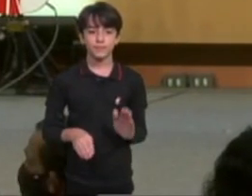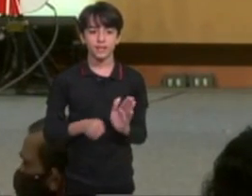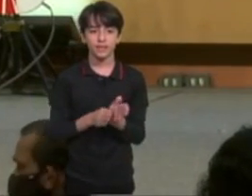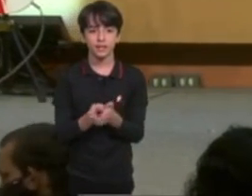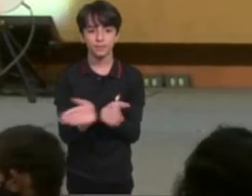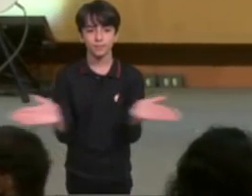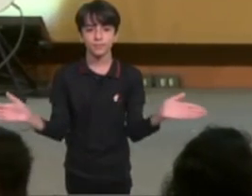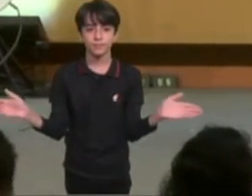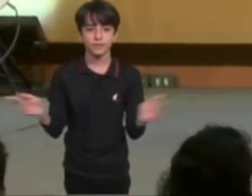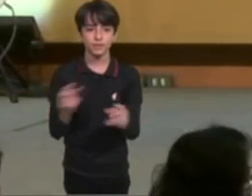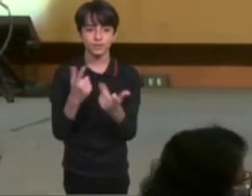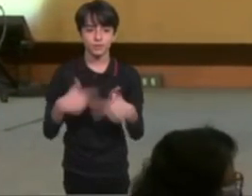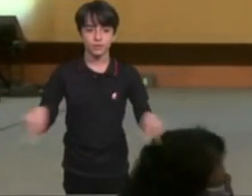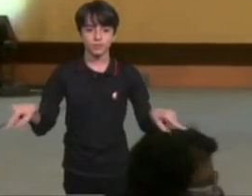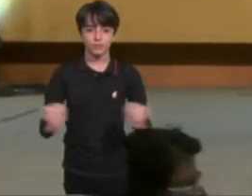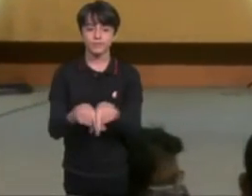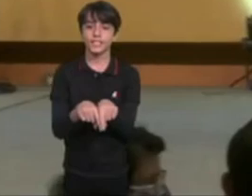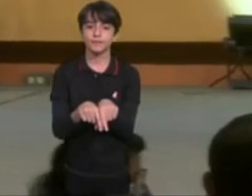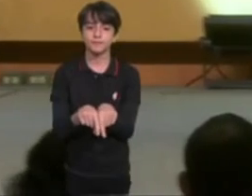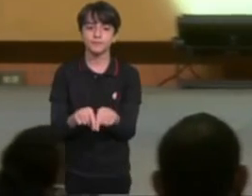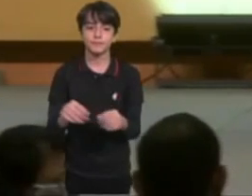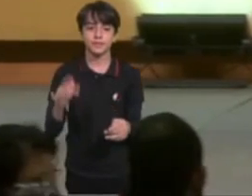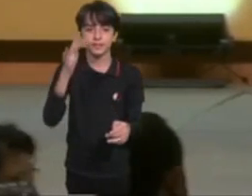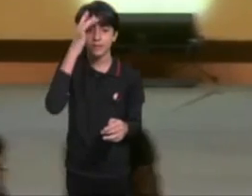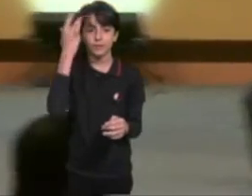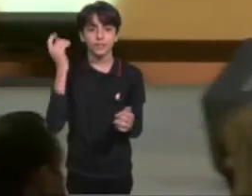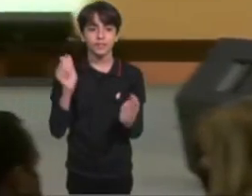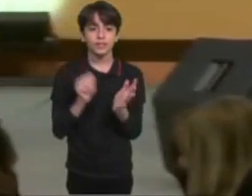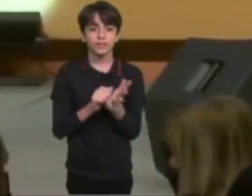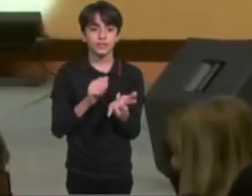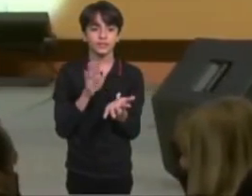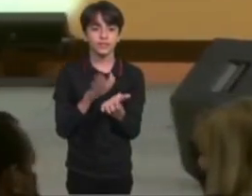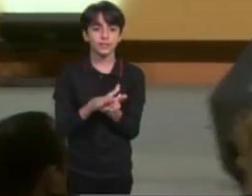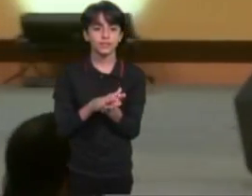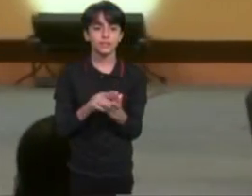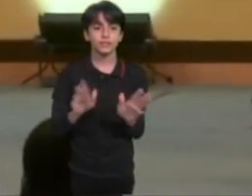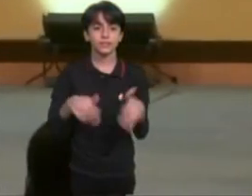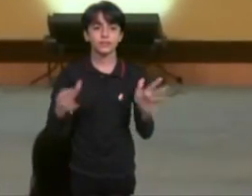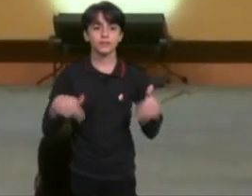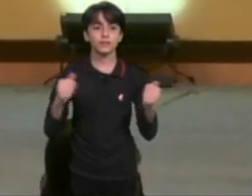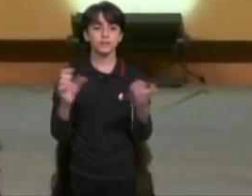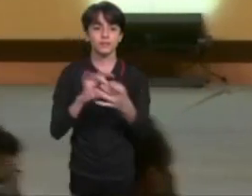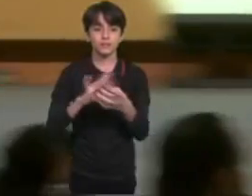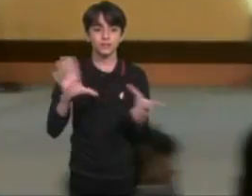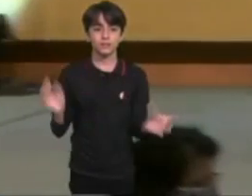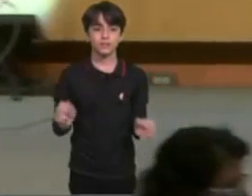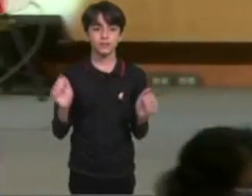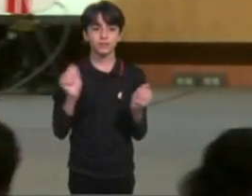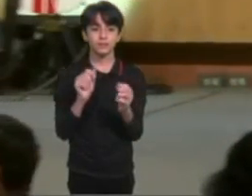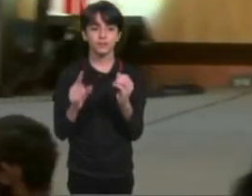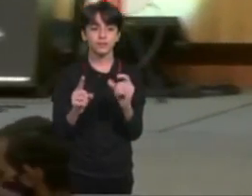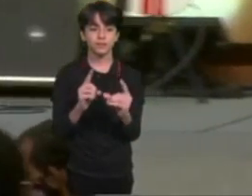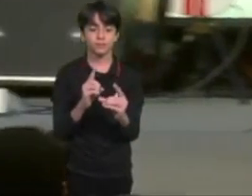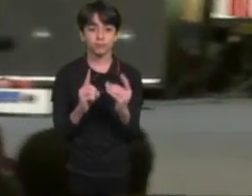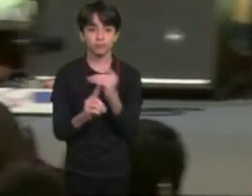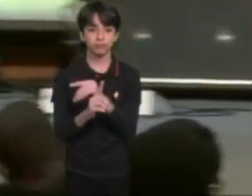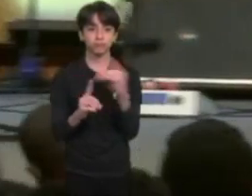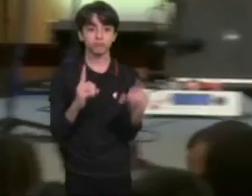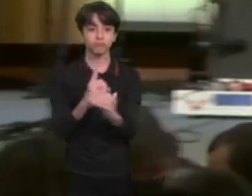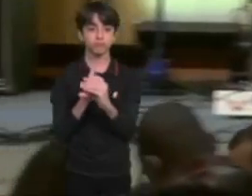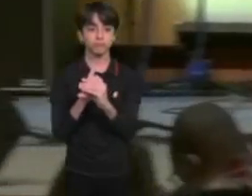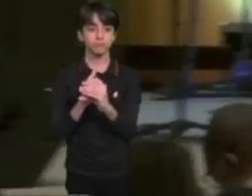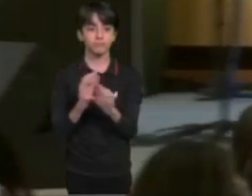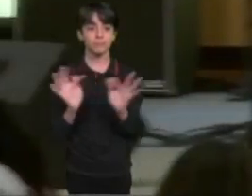bem rápido o pessoal vai notar seu nome para orar para interceder por você e te dar o presente de liberar que nós vamos terminar o culto aqui após a compra uma pessoa aqui ó